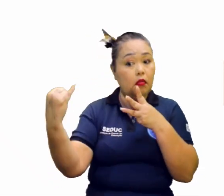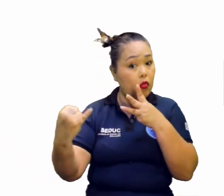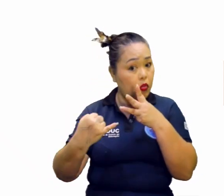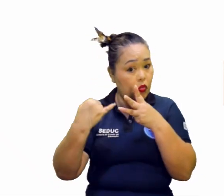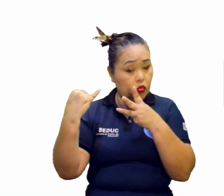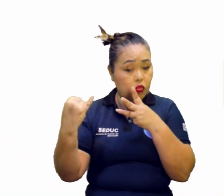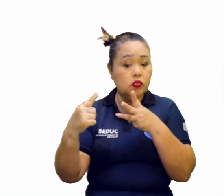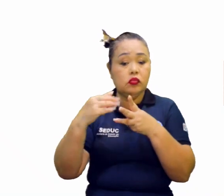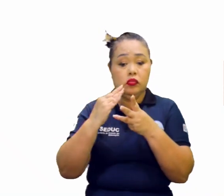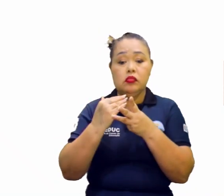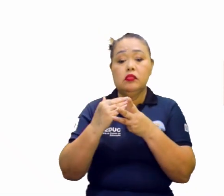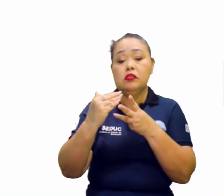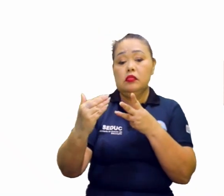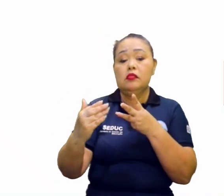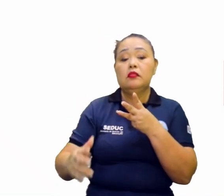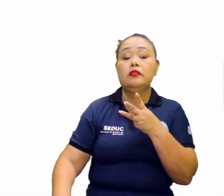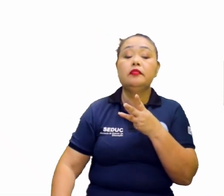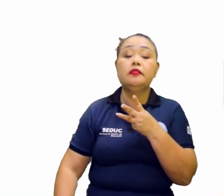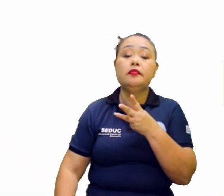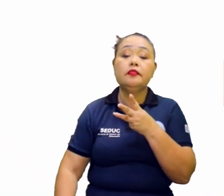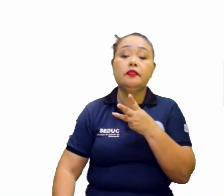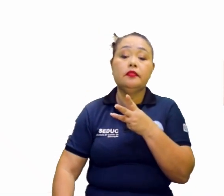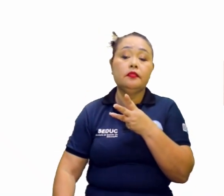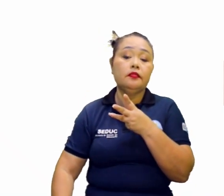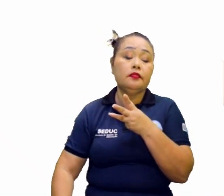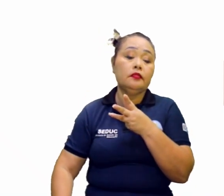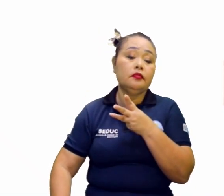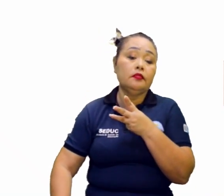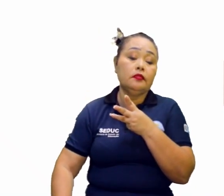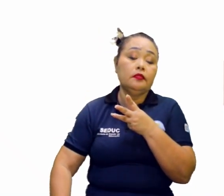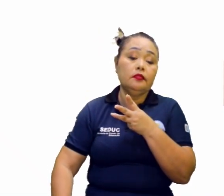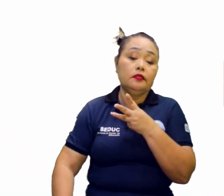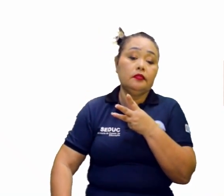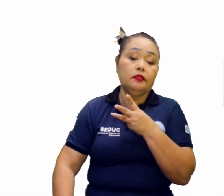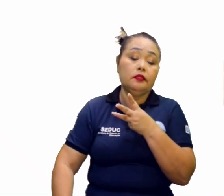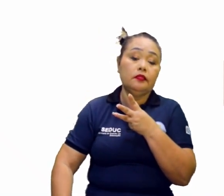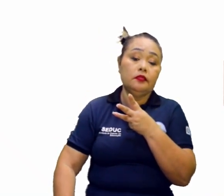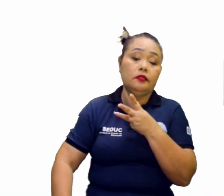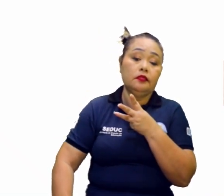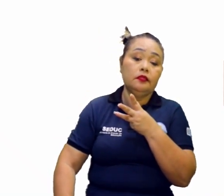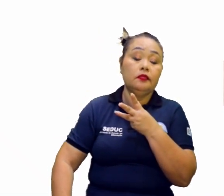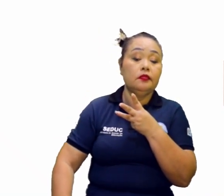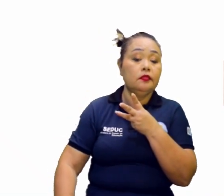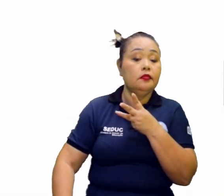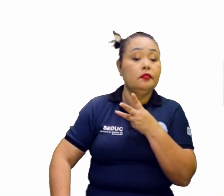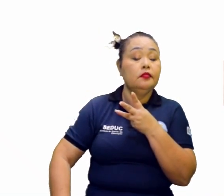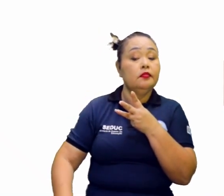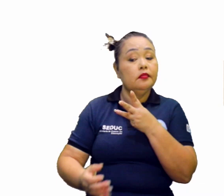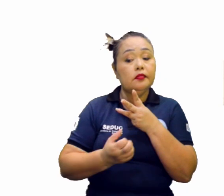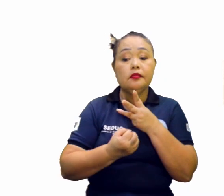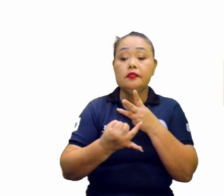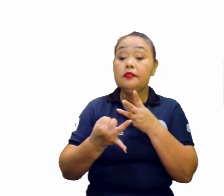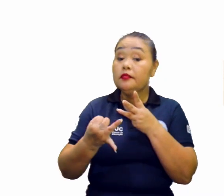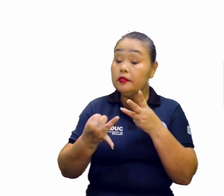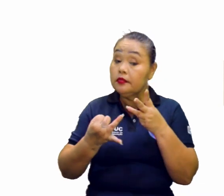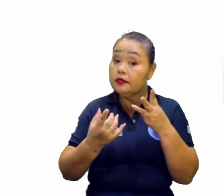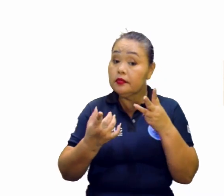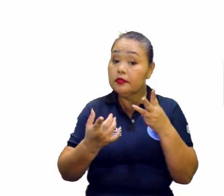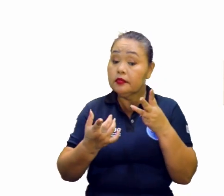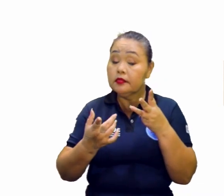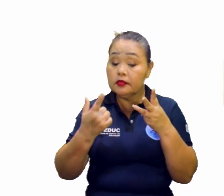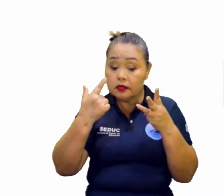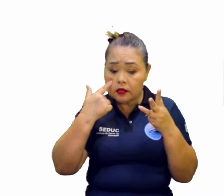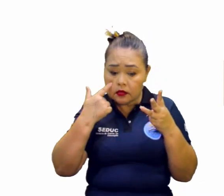desenvolvimento dos vegetais, né, em quantidades diferenciadas. Se eu identifico que